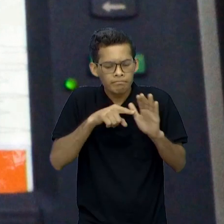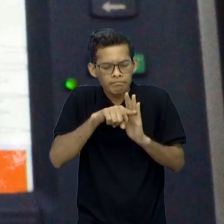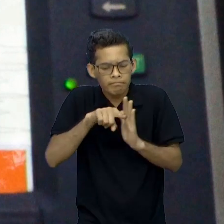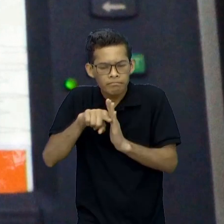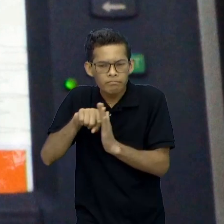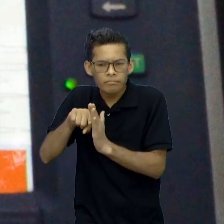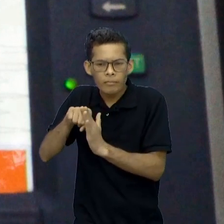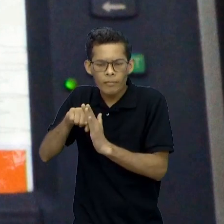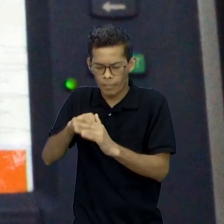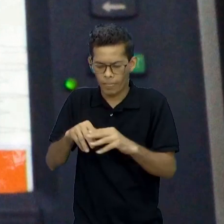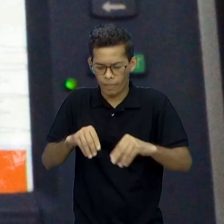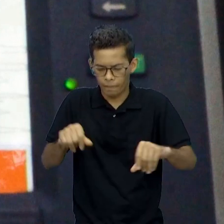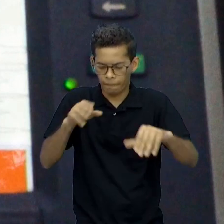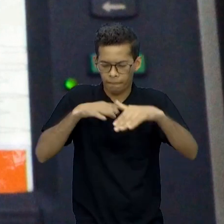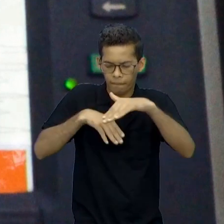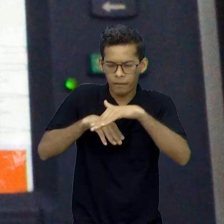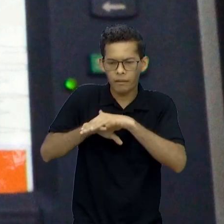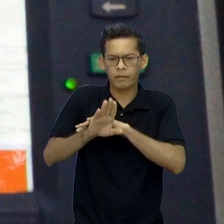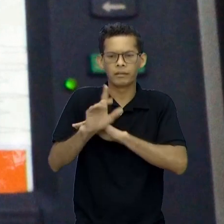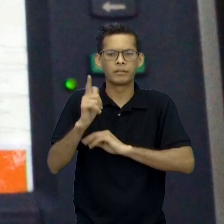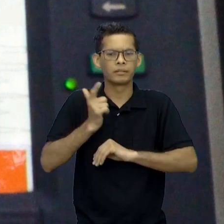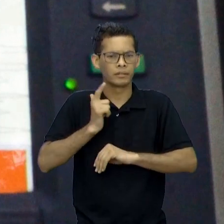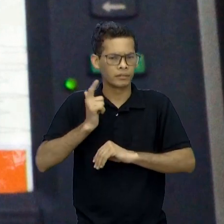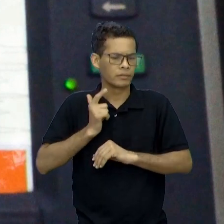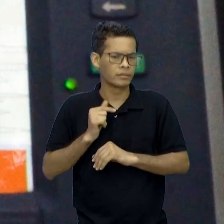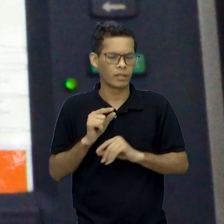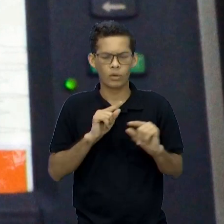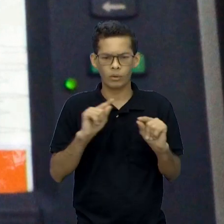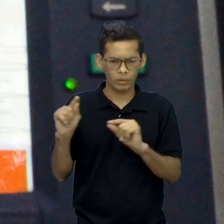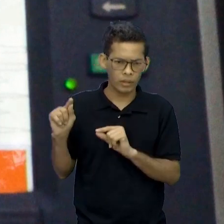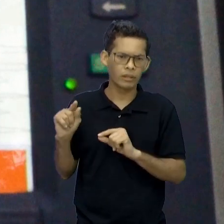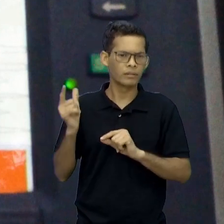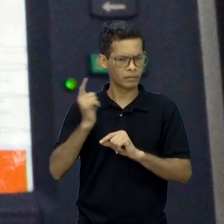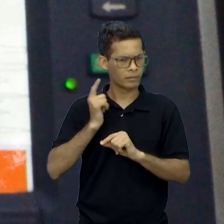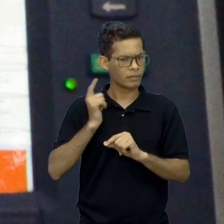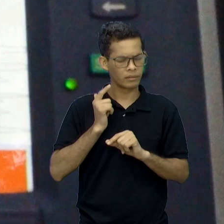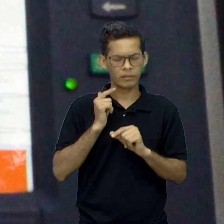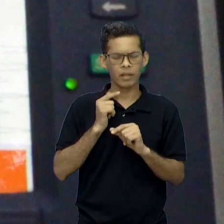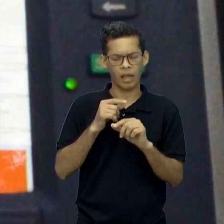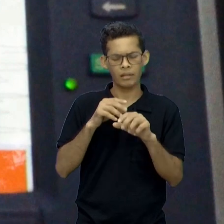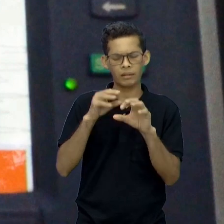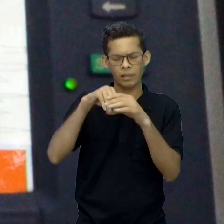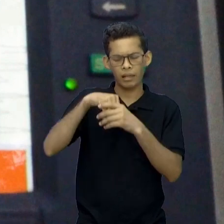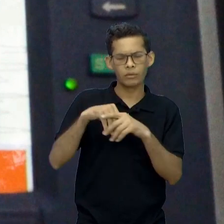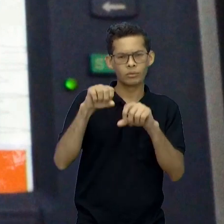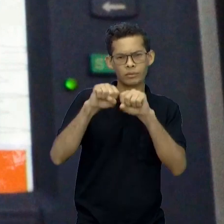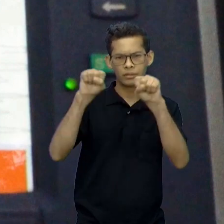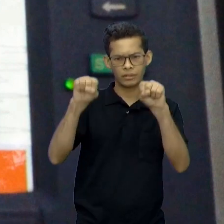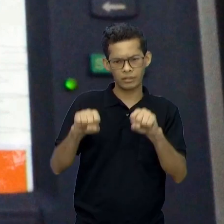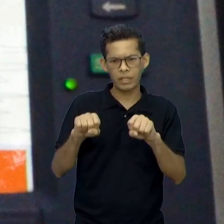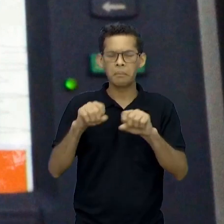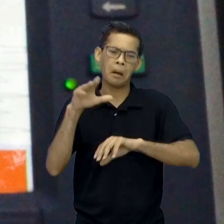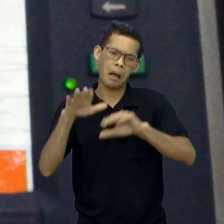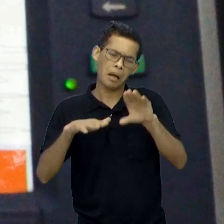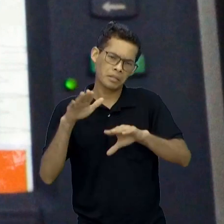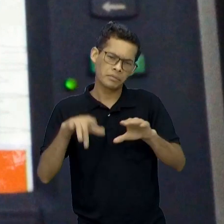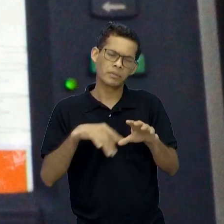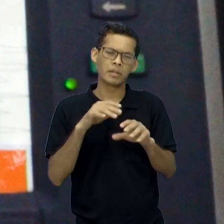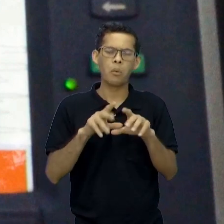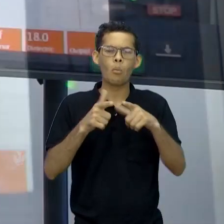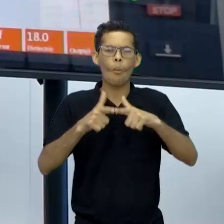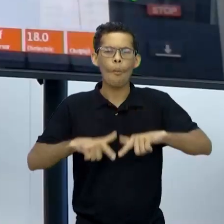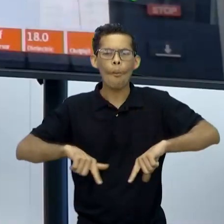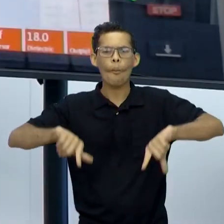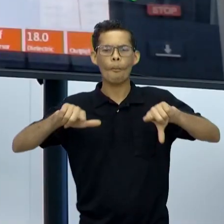que está sendo analisado, né? Tá ali, você tem ali um determinado sistema, né? Pode ser ali vazio, com material, que ele falou